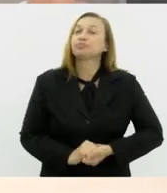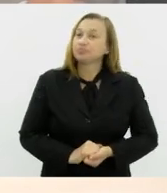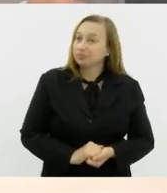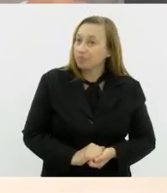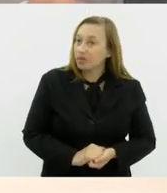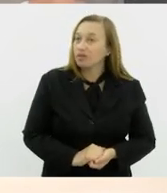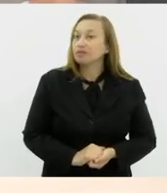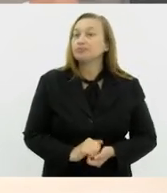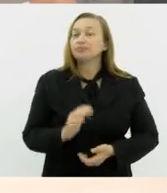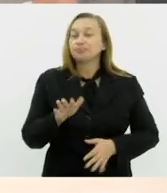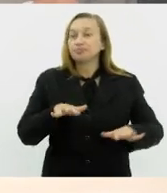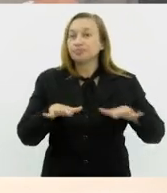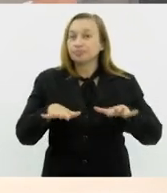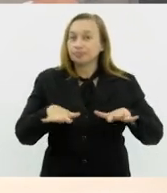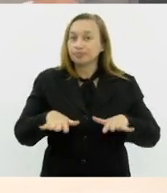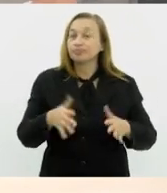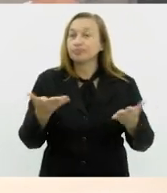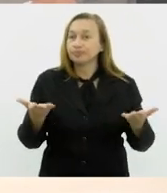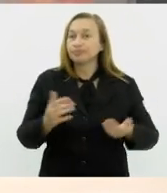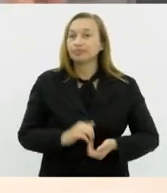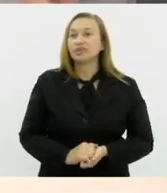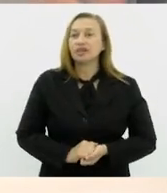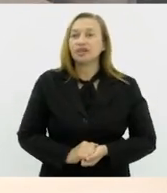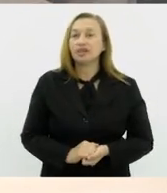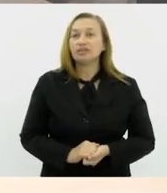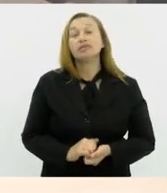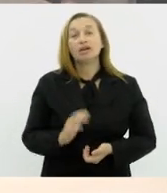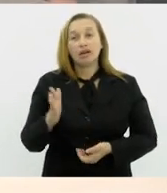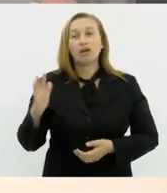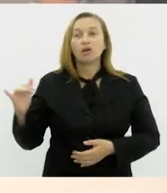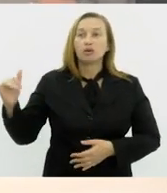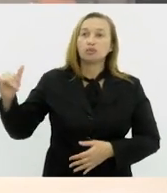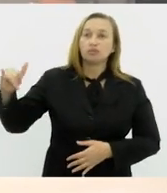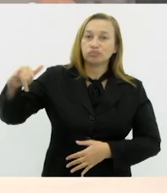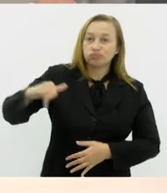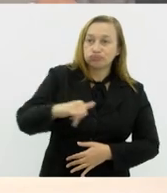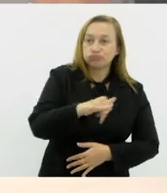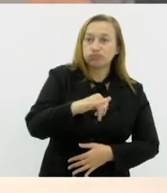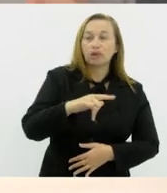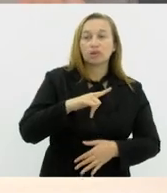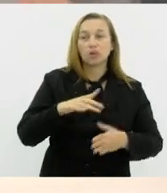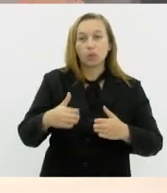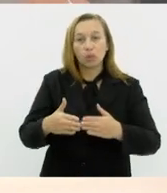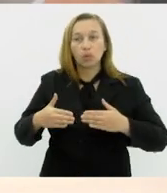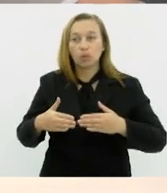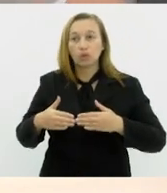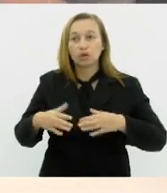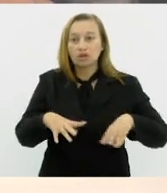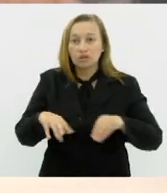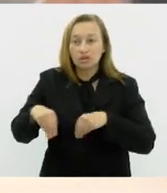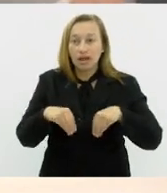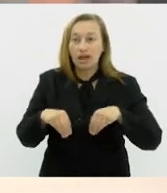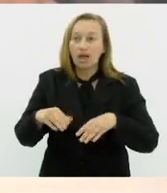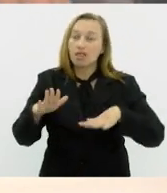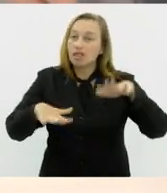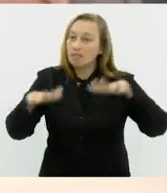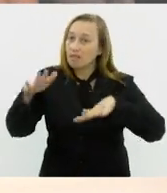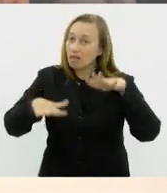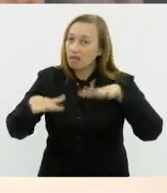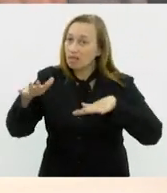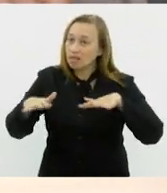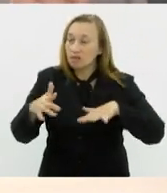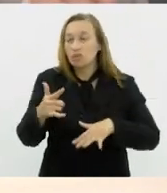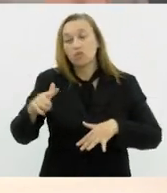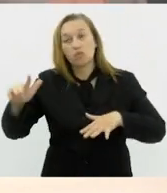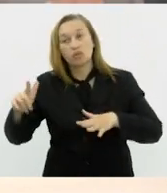por exemplo, Jacarepaguá, né? É um aeroporto, tem uma licença de terra, independente das licenças